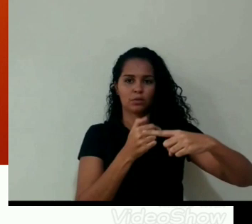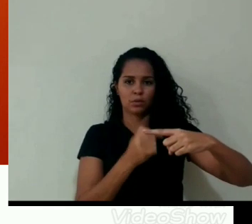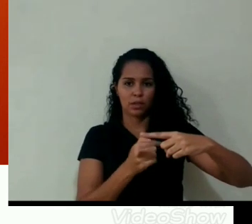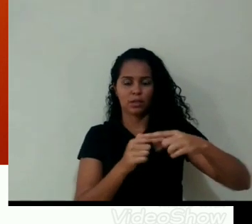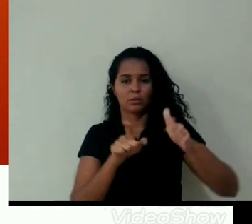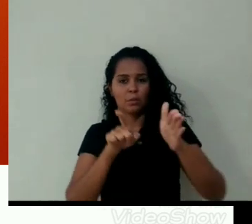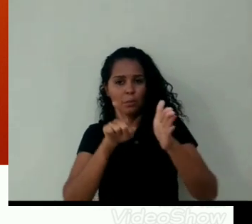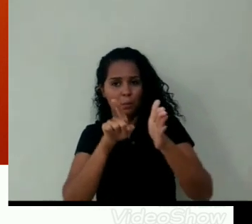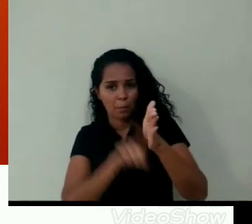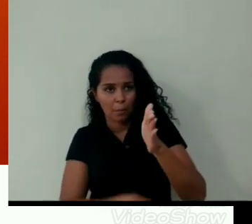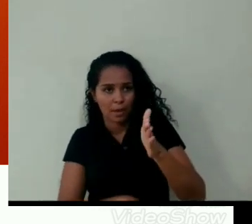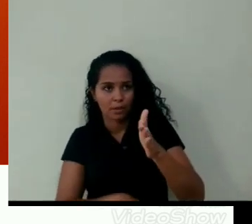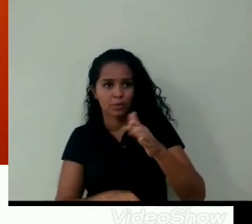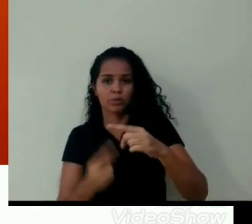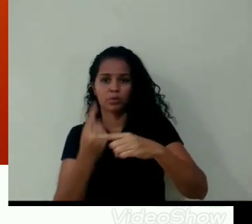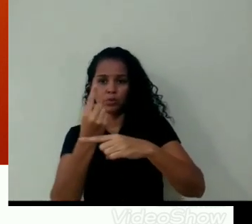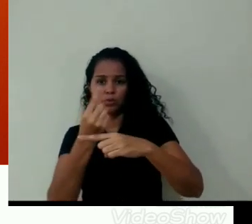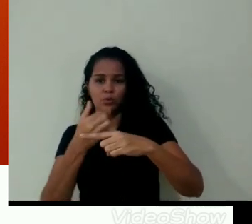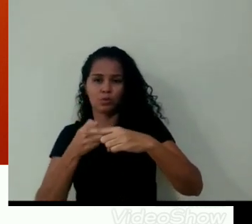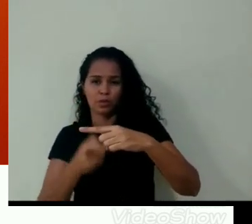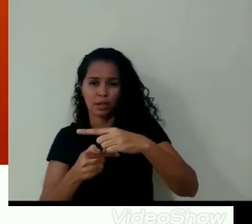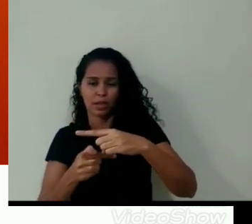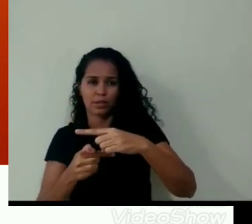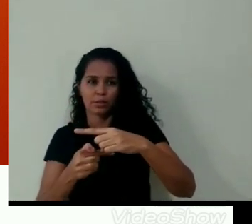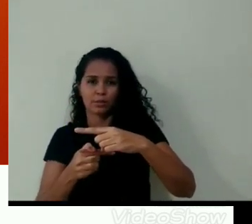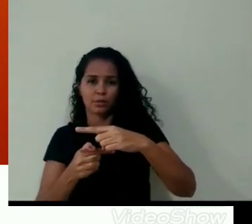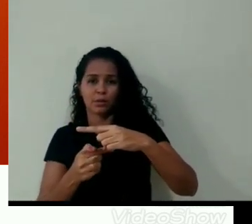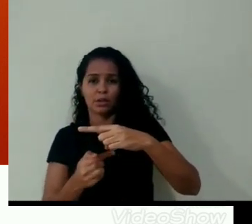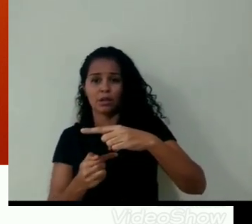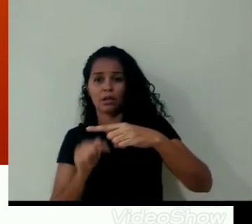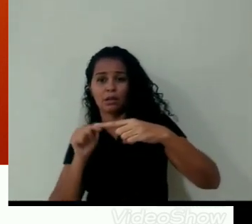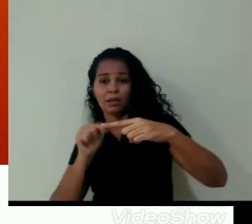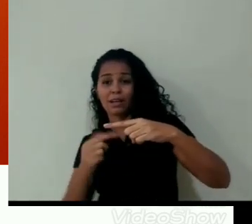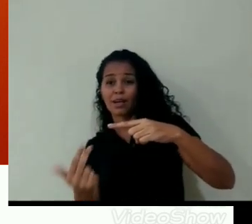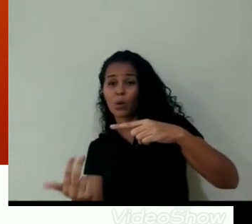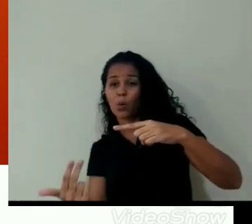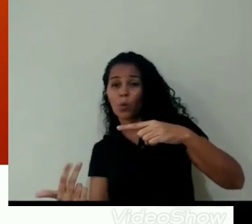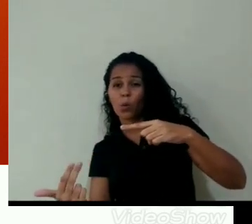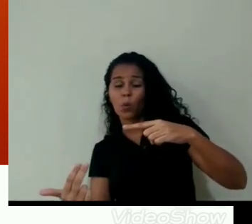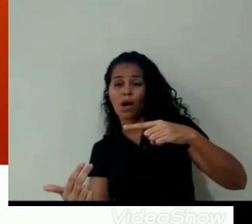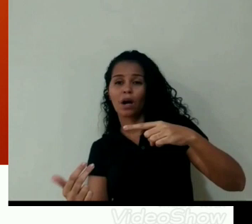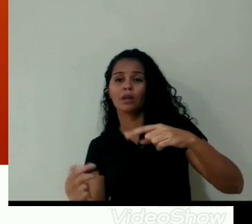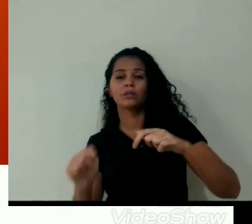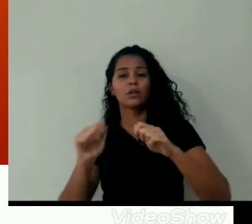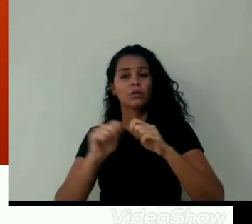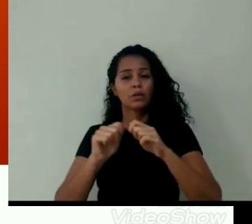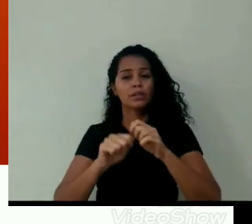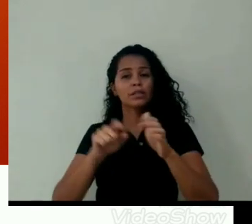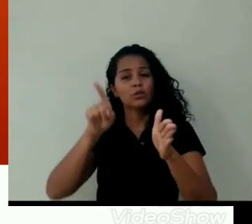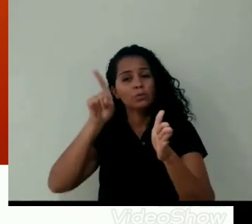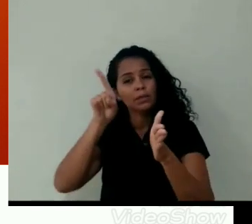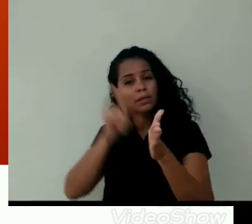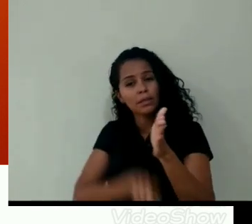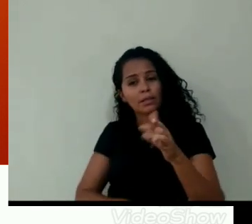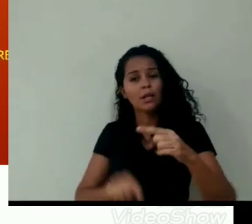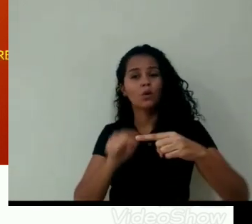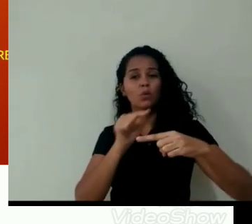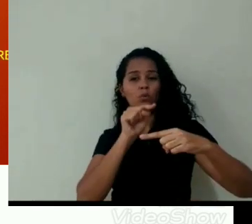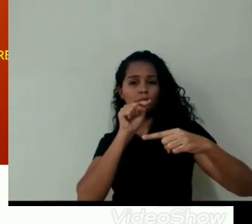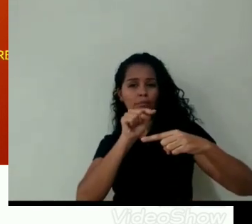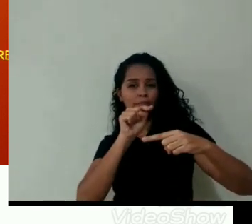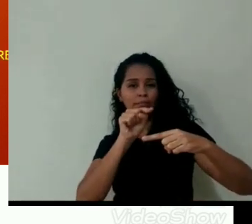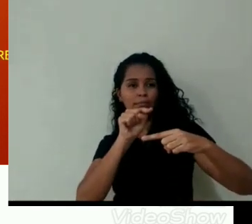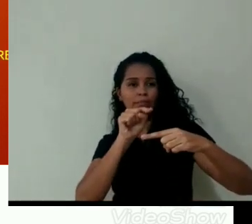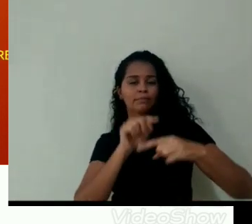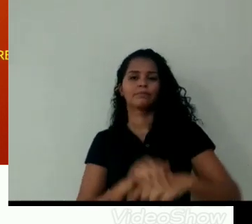operação de subtração com o numerador. E se os denominadores forem diferentes? Como nesse exemplo. Mais uma